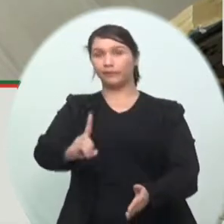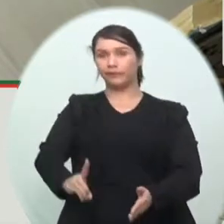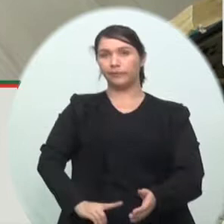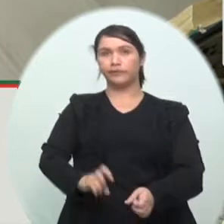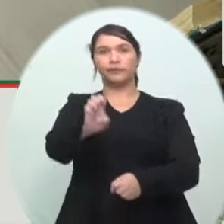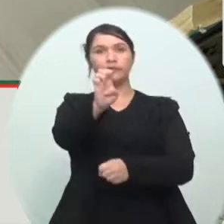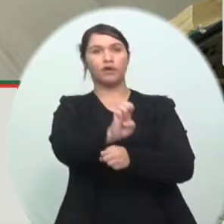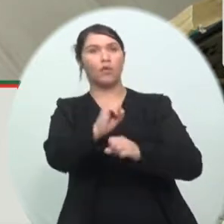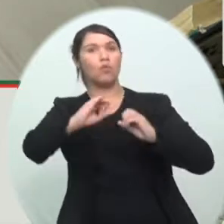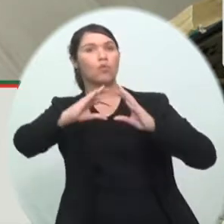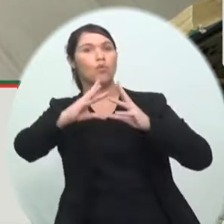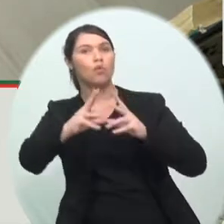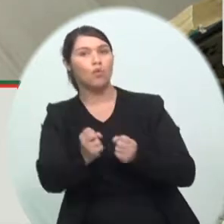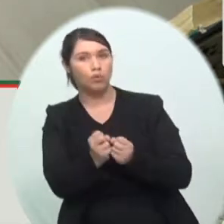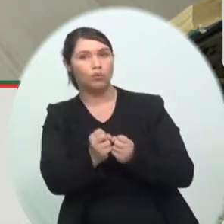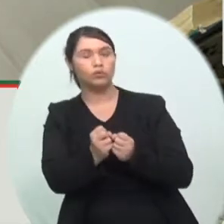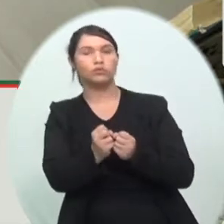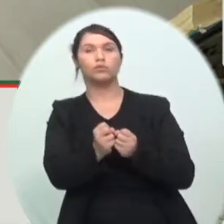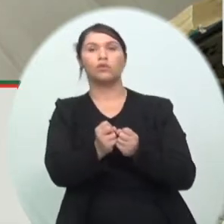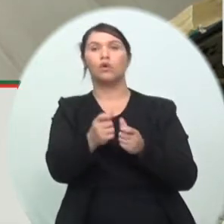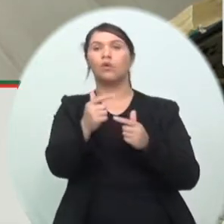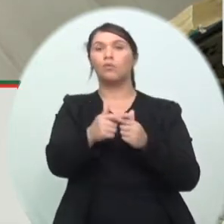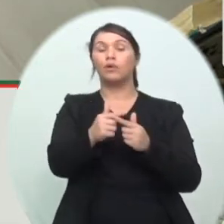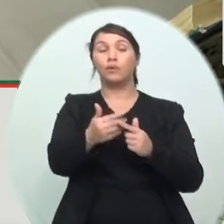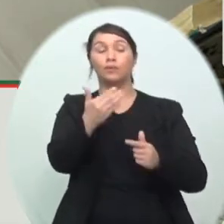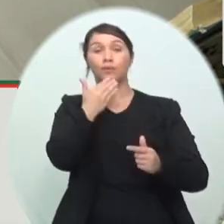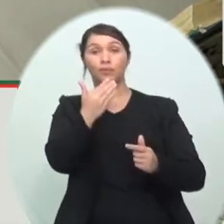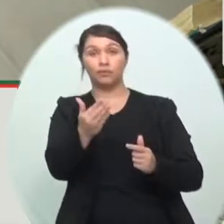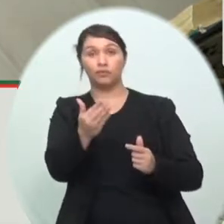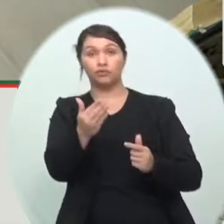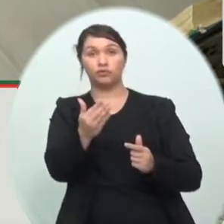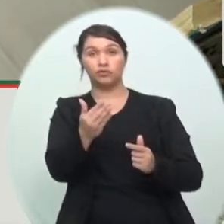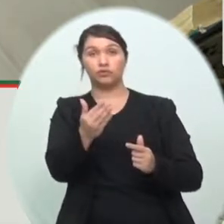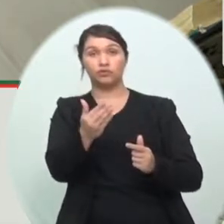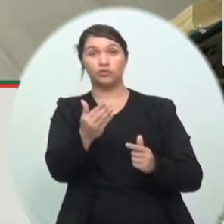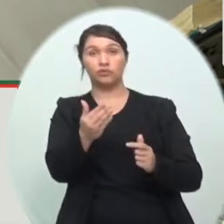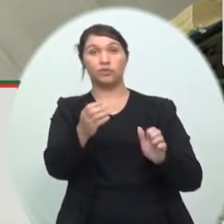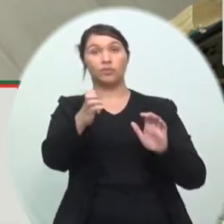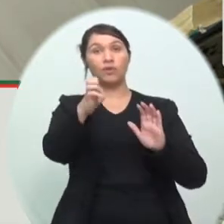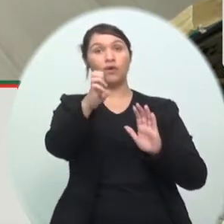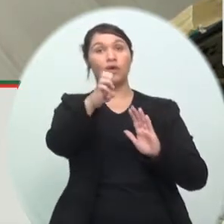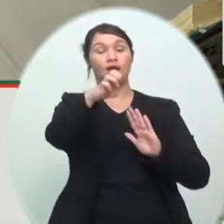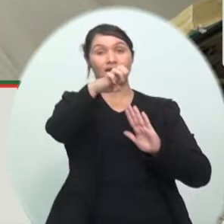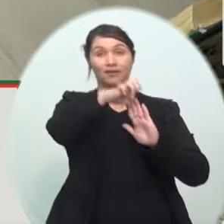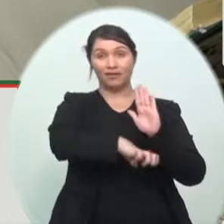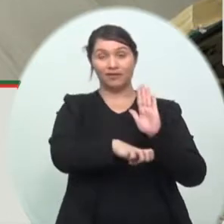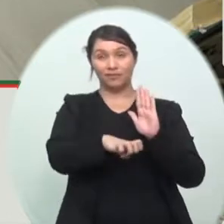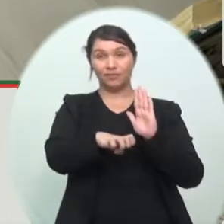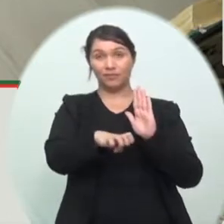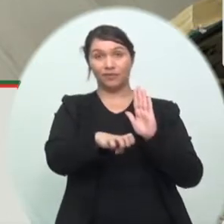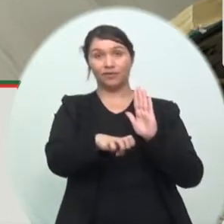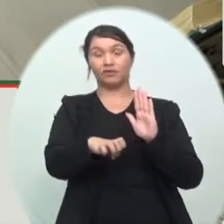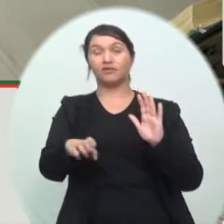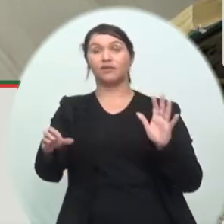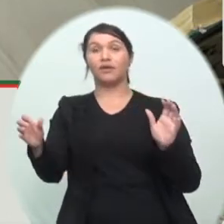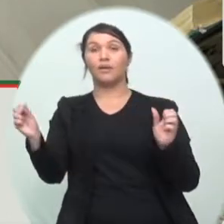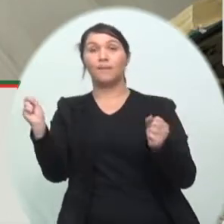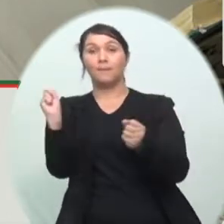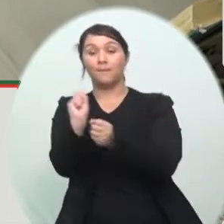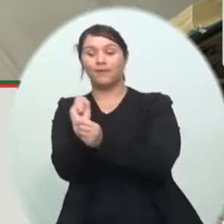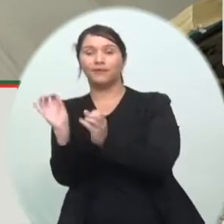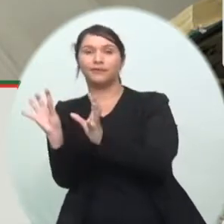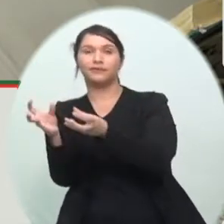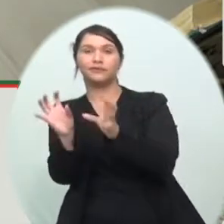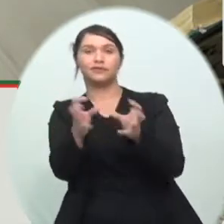urgência a suspensão da tramitação da proposta da emenda à Constituição PEC